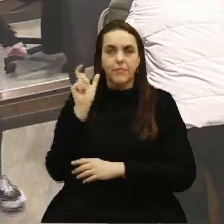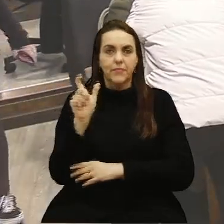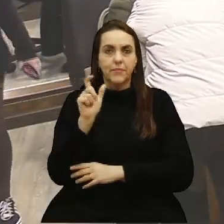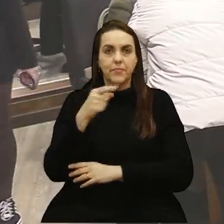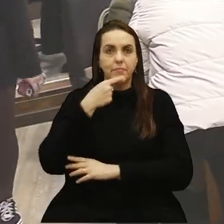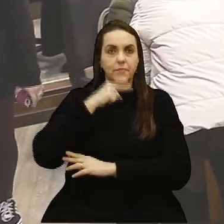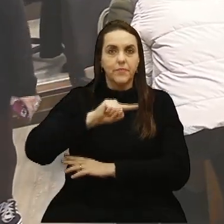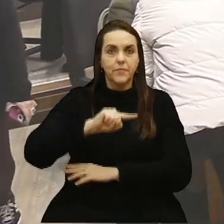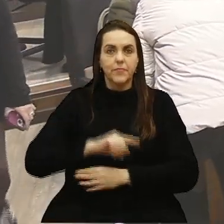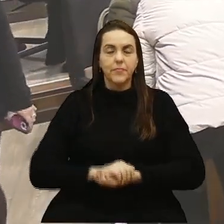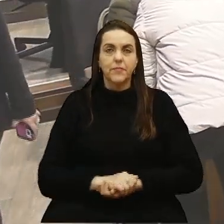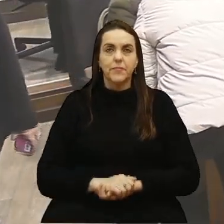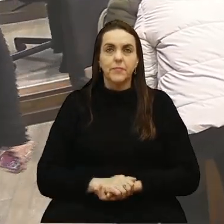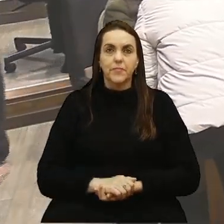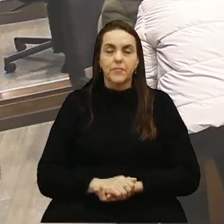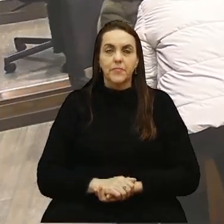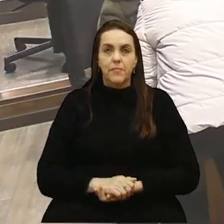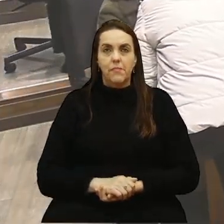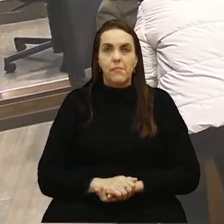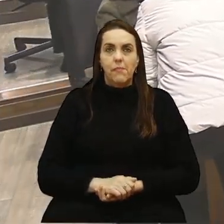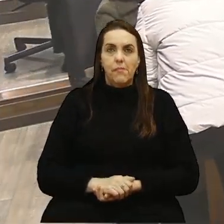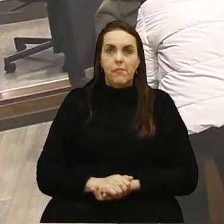Caleb Garbim.